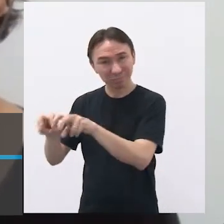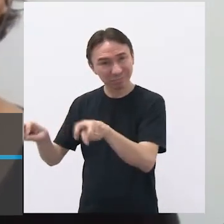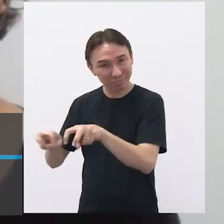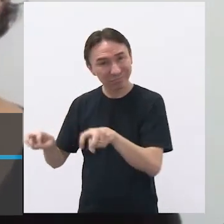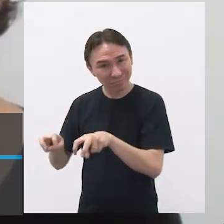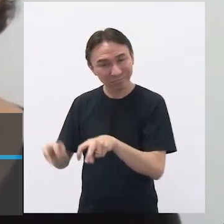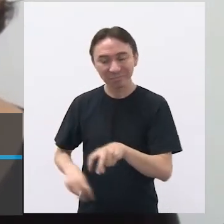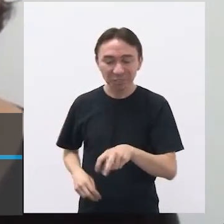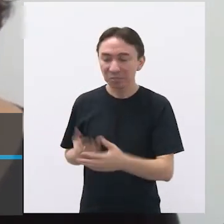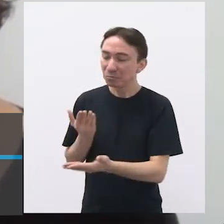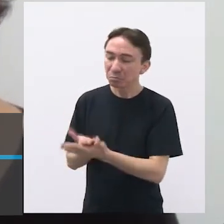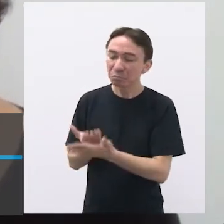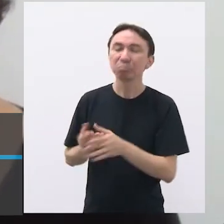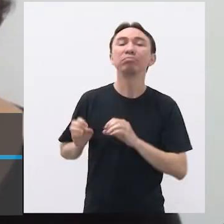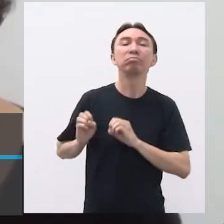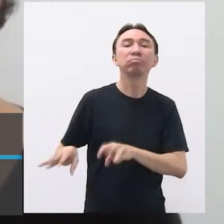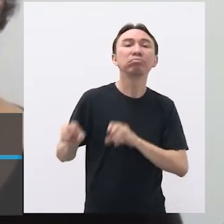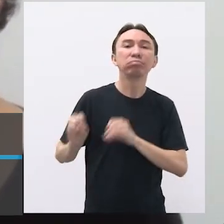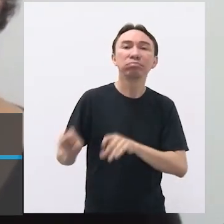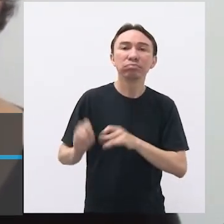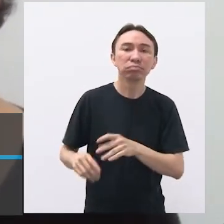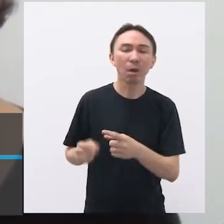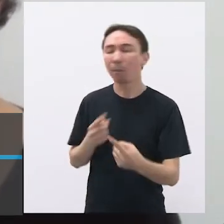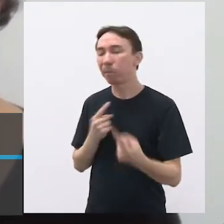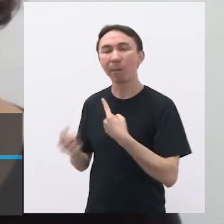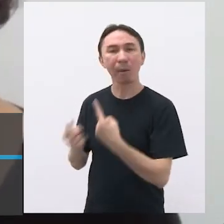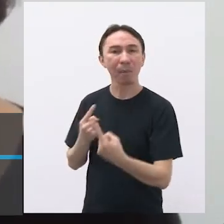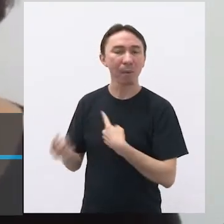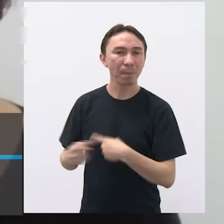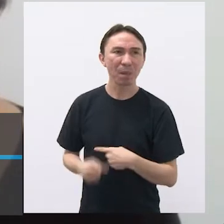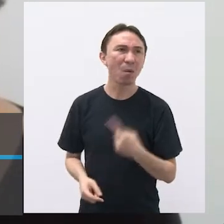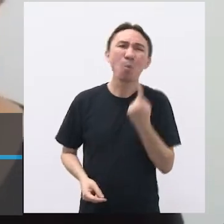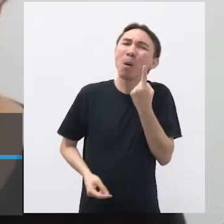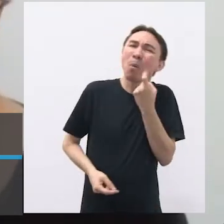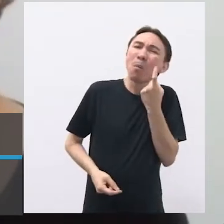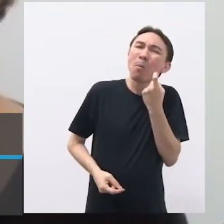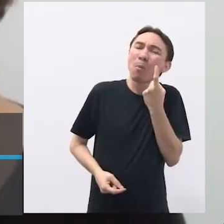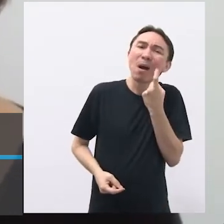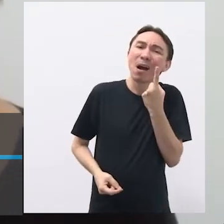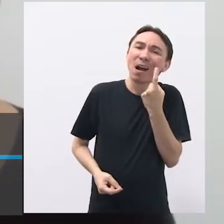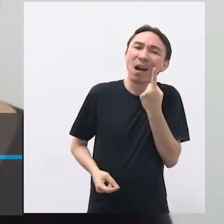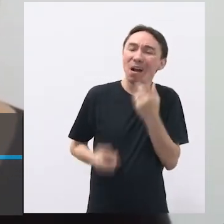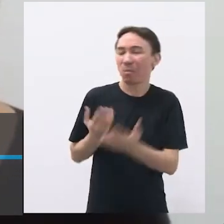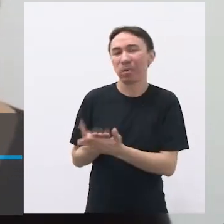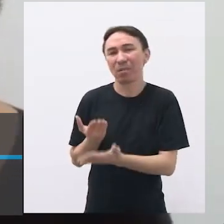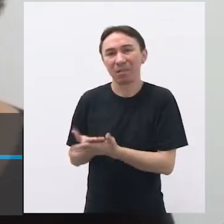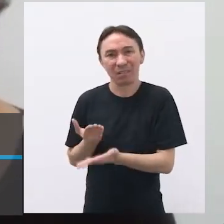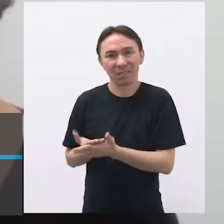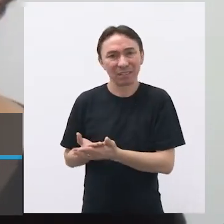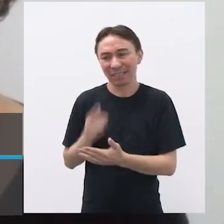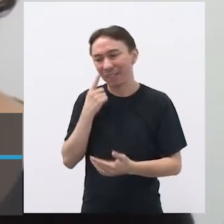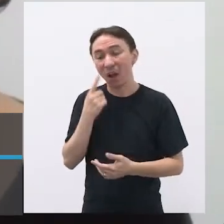aula isolada, como uma aula à parte, hoje eu vou falar sobre africanidades, hoje eu vou falar sobre a história da África,